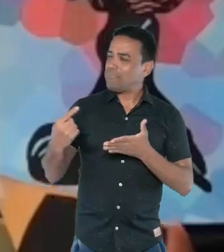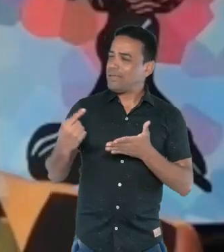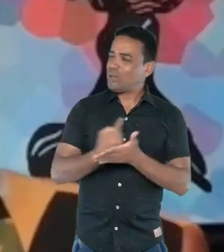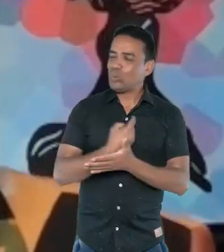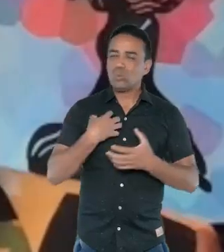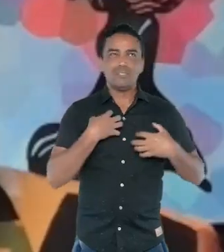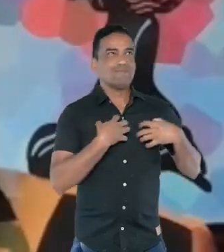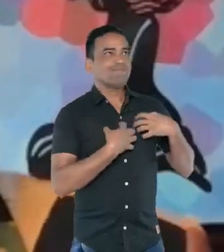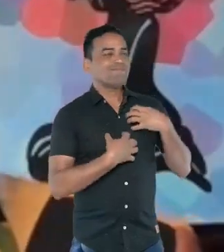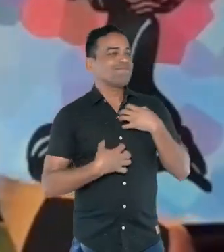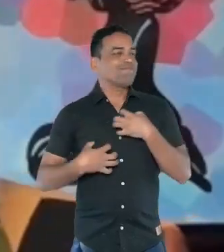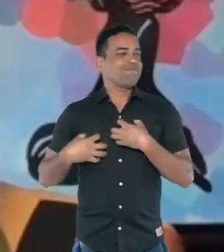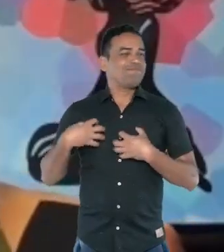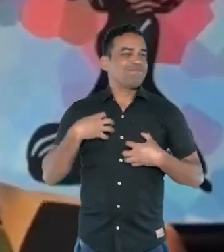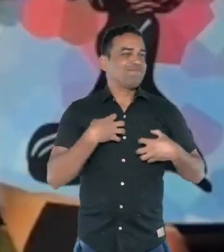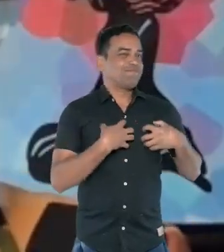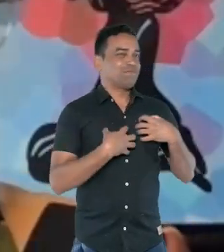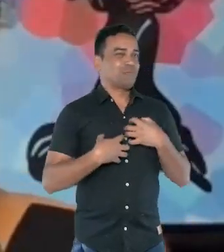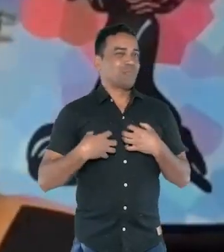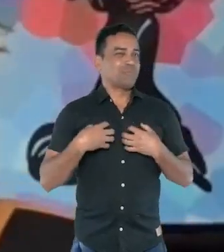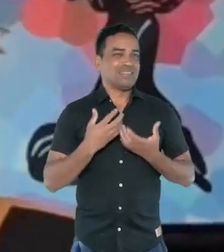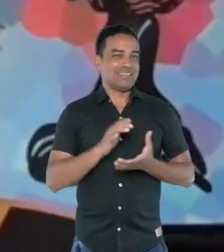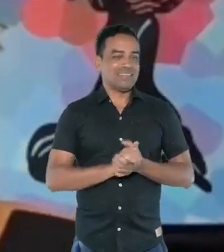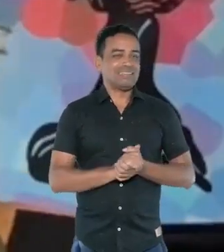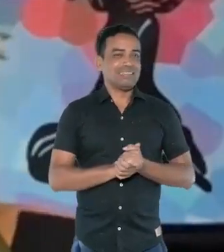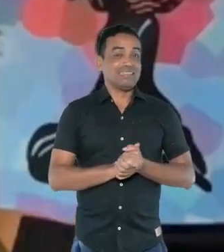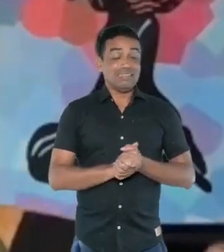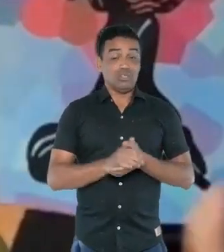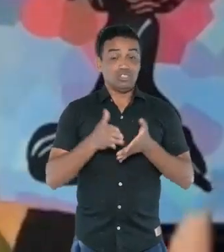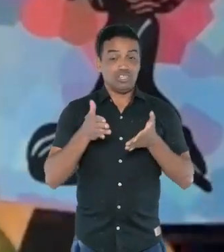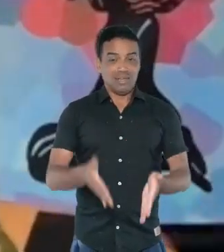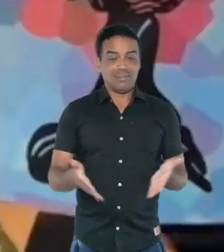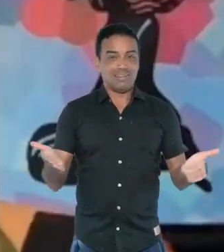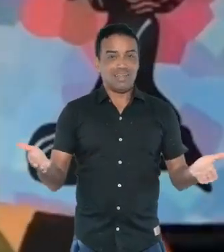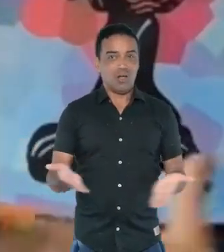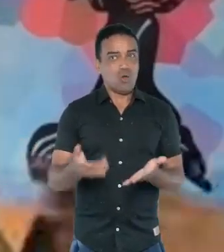vários lugares, até porque a gente está chegando agora, né, nesse momento